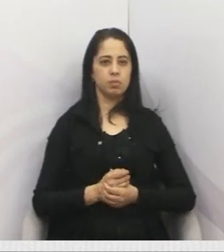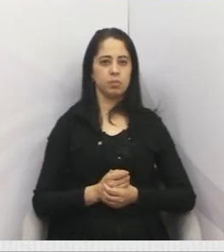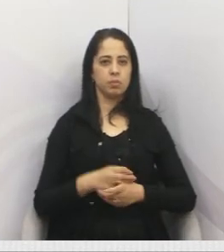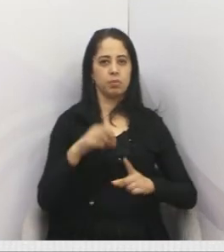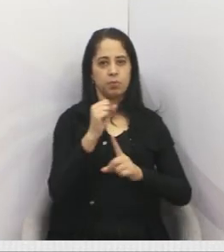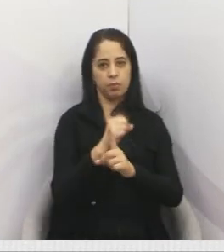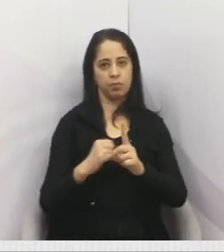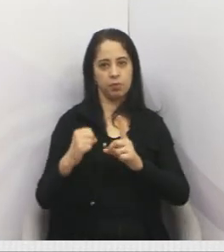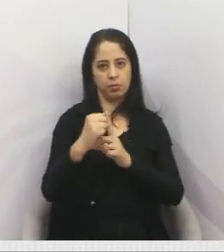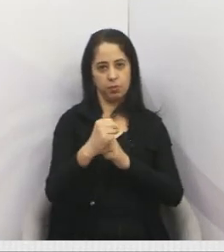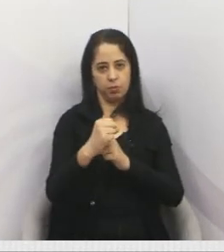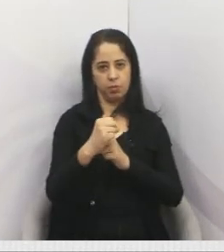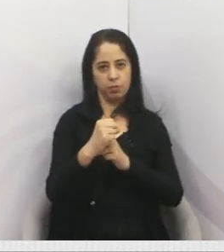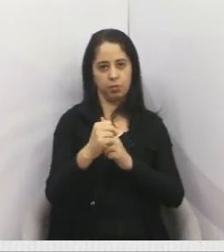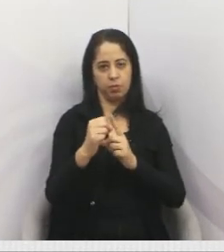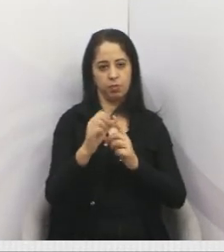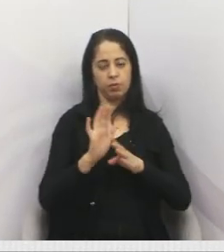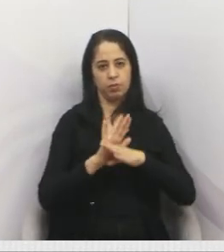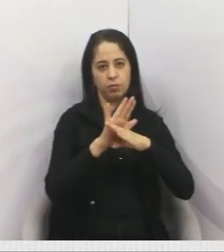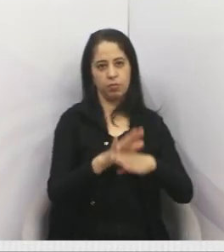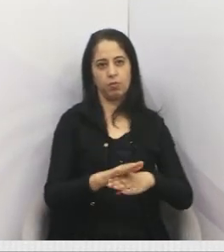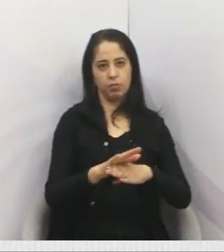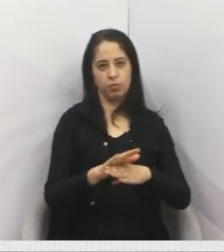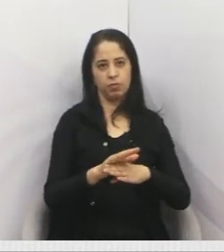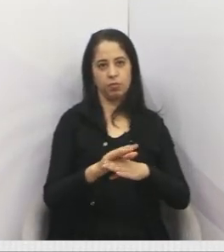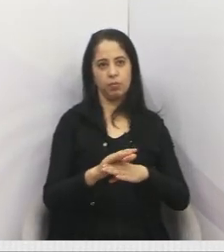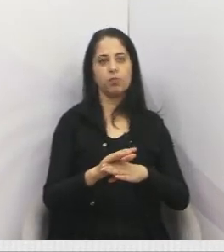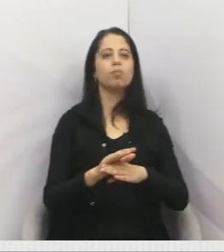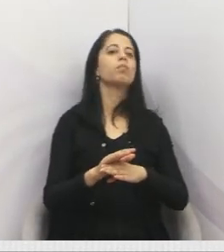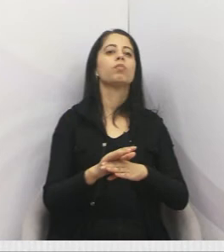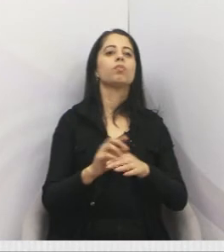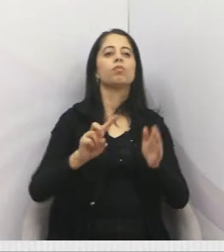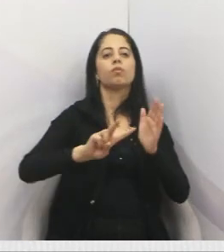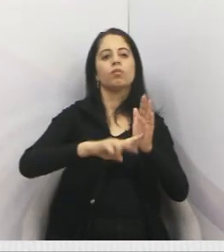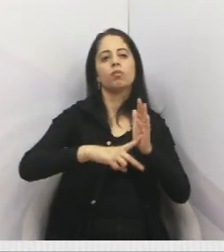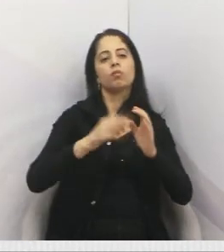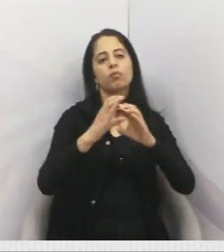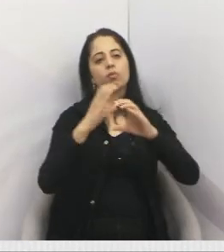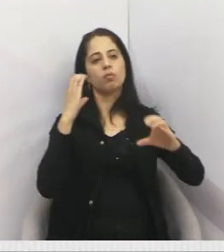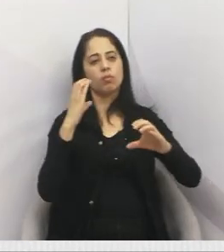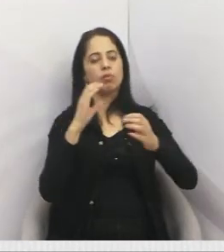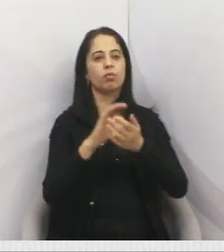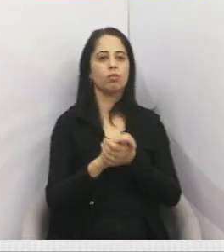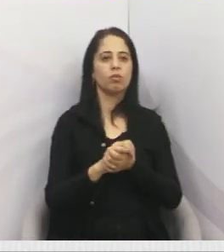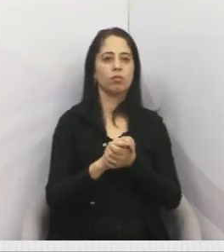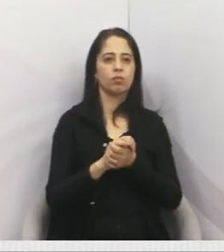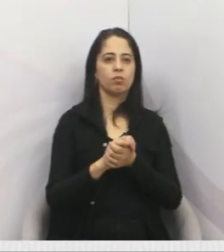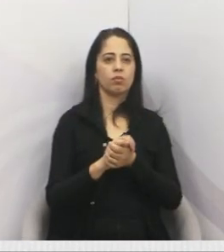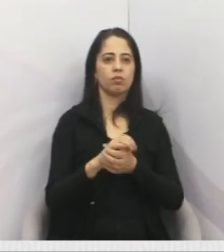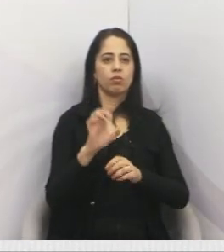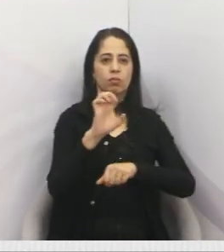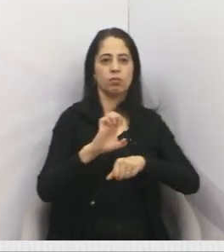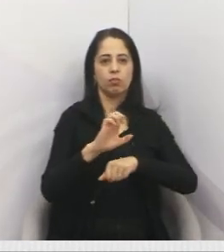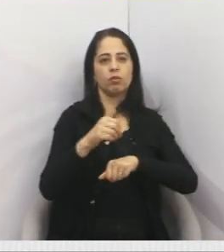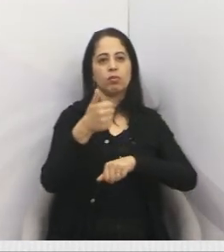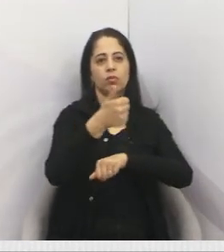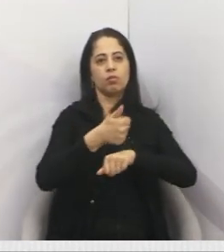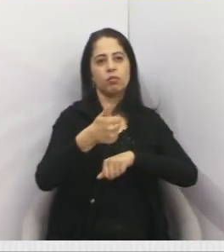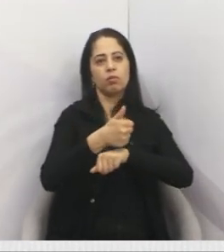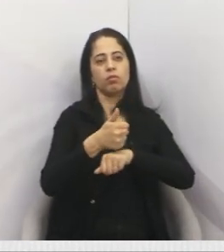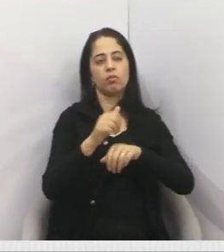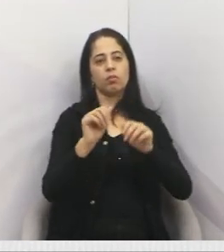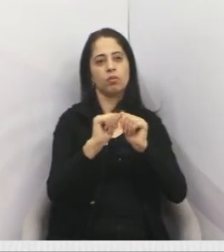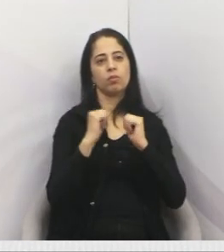Movimentos populares, moradores do Parque Califórnia, entidades de classe sindical e Sindicato dos Engenheiros, empresas ou entidades profissionais,